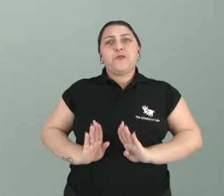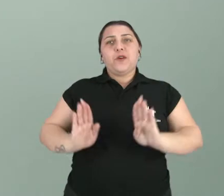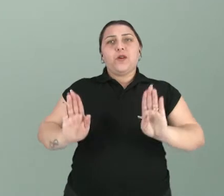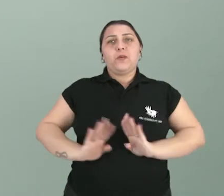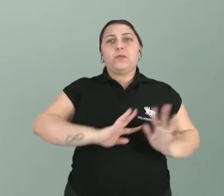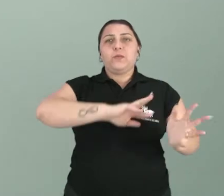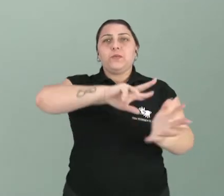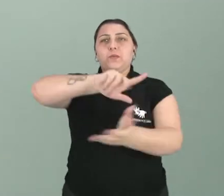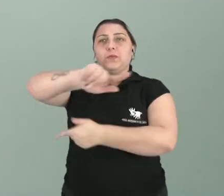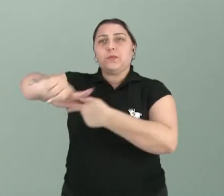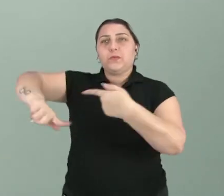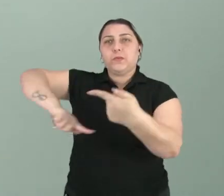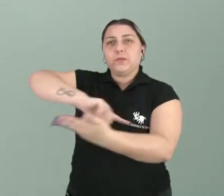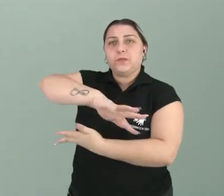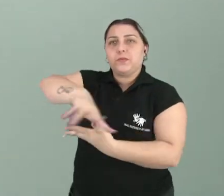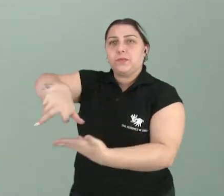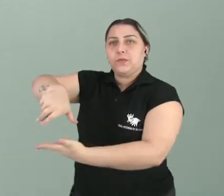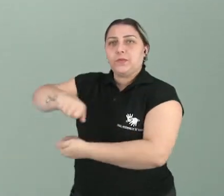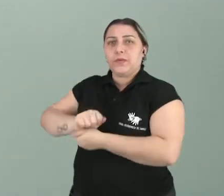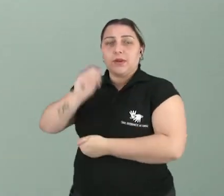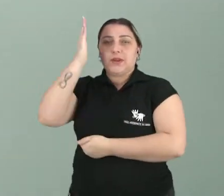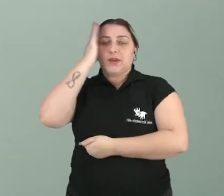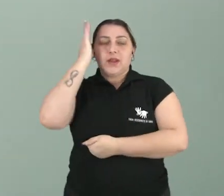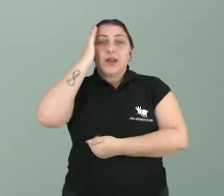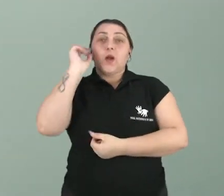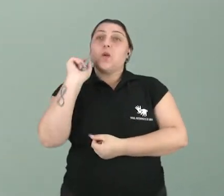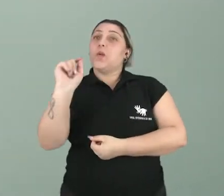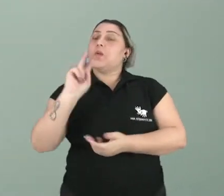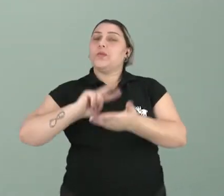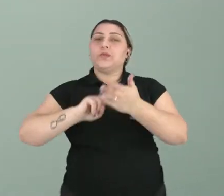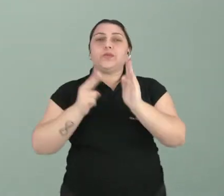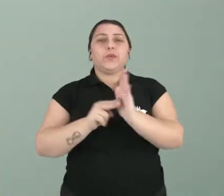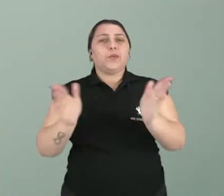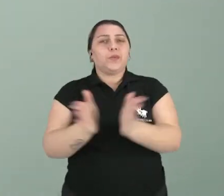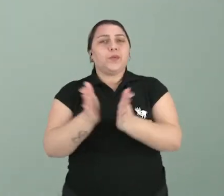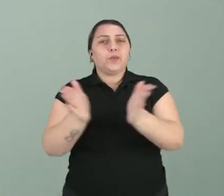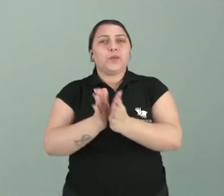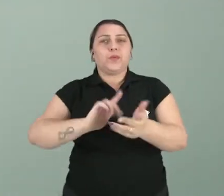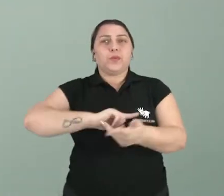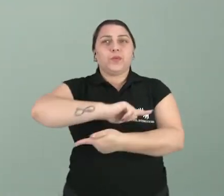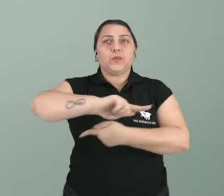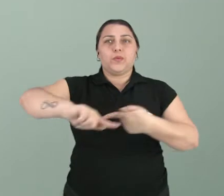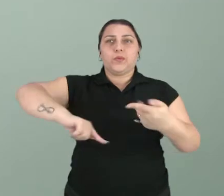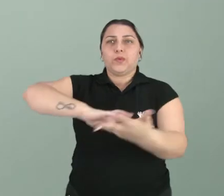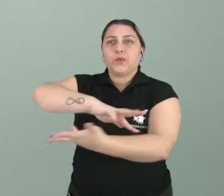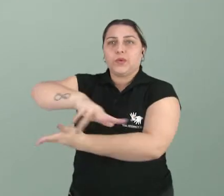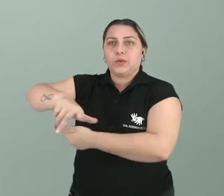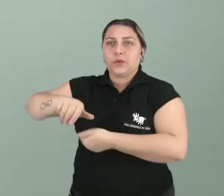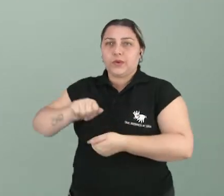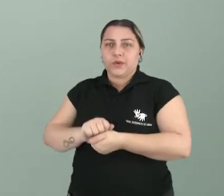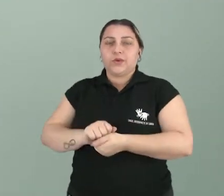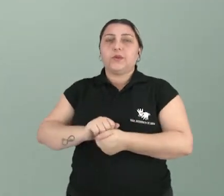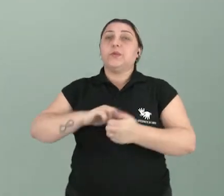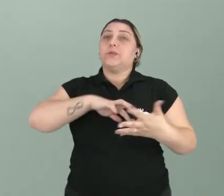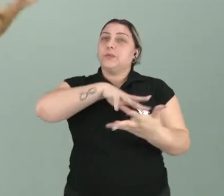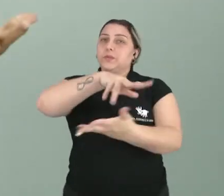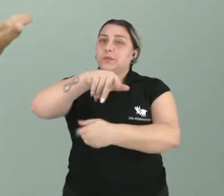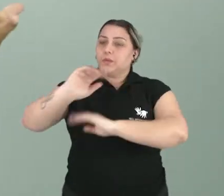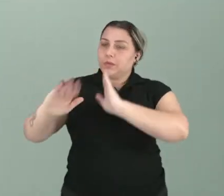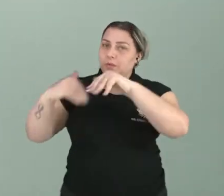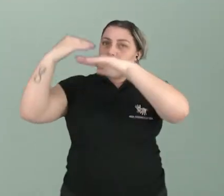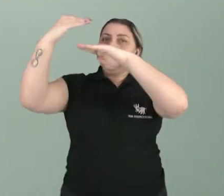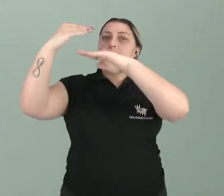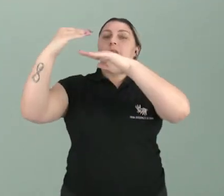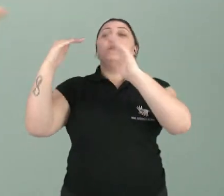no mundo globalizado. Vamos entender essa questão, o que tem a ver a pobreza com a globalização, né? A questão de que o mundo está